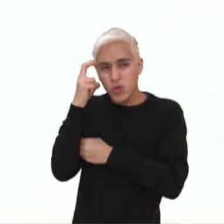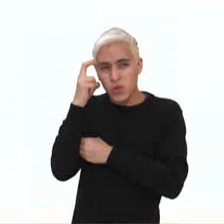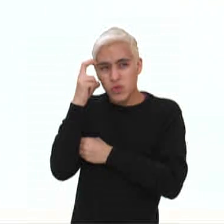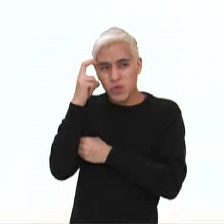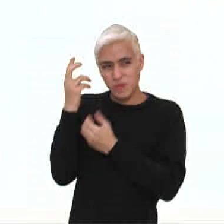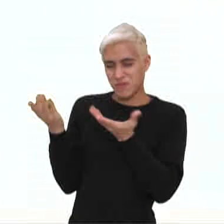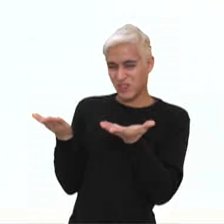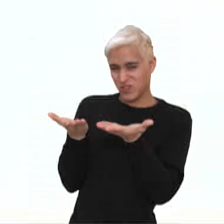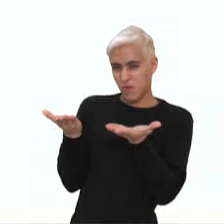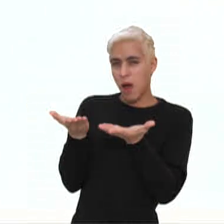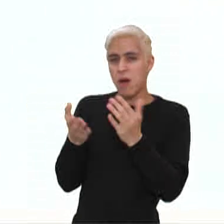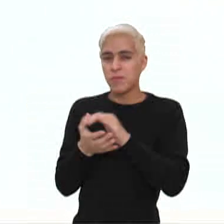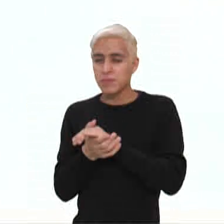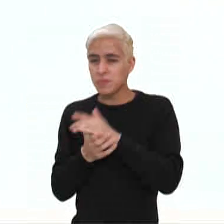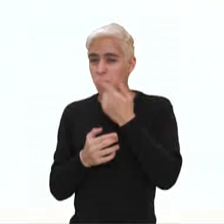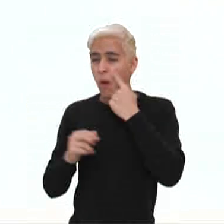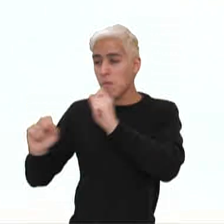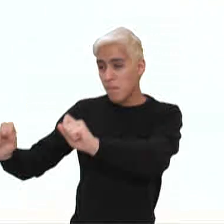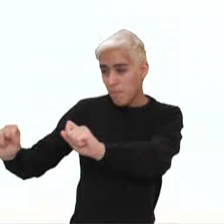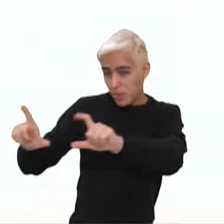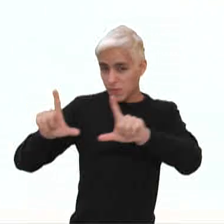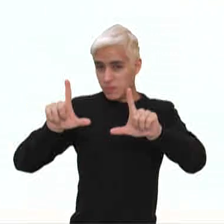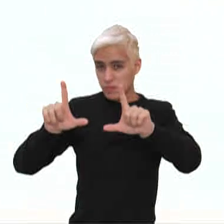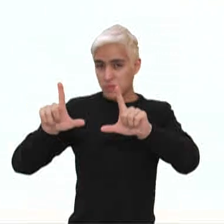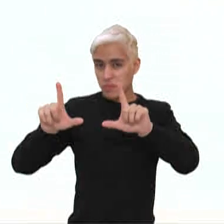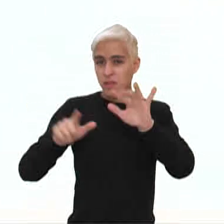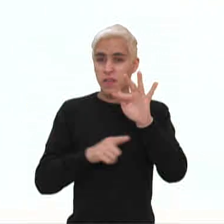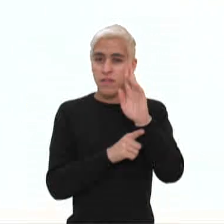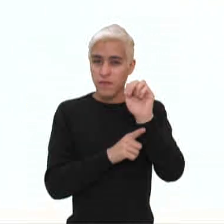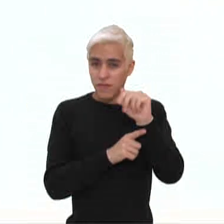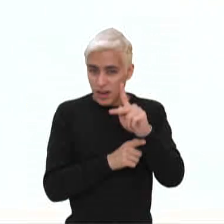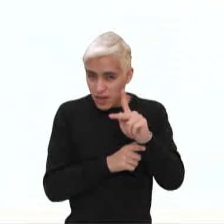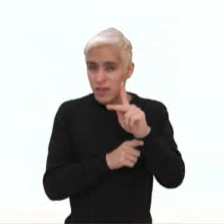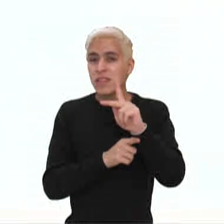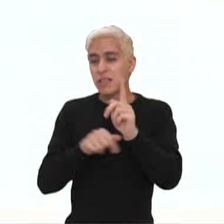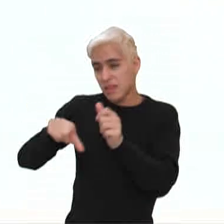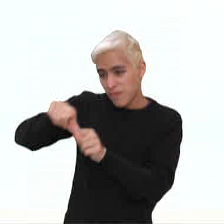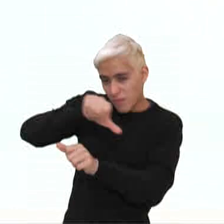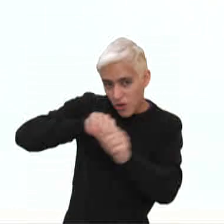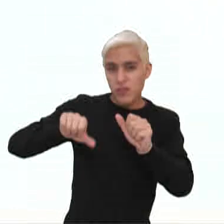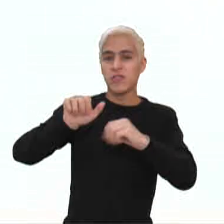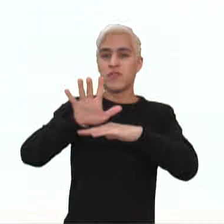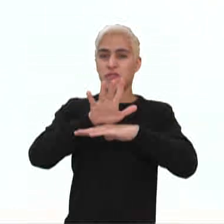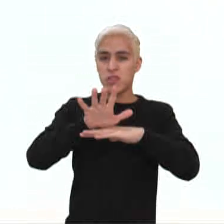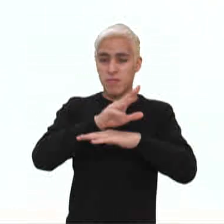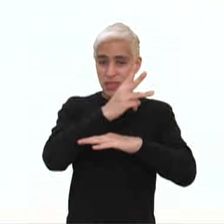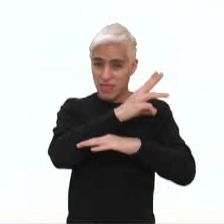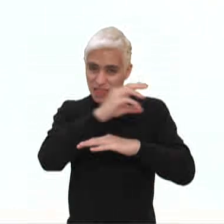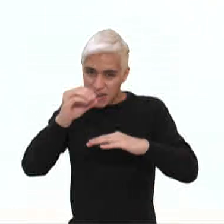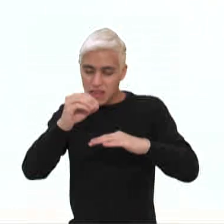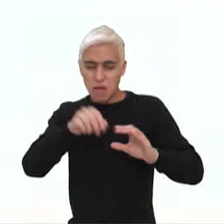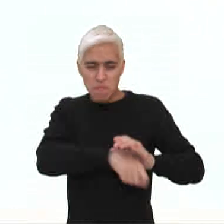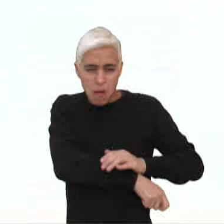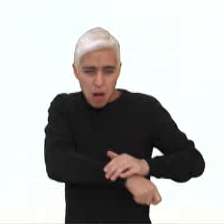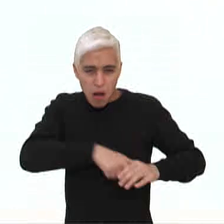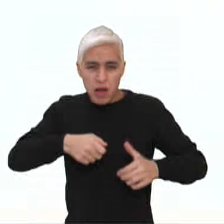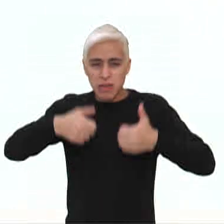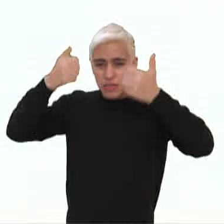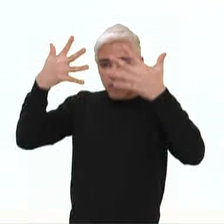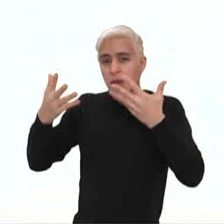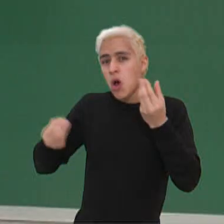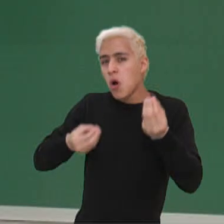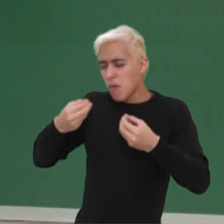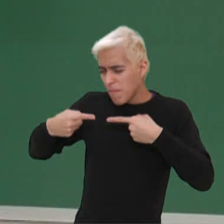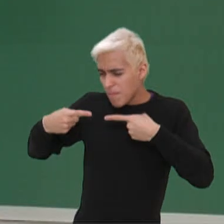pop. Aqui tem um quadrinho do Frank Miller, que depois virou o filme 300 de Esparta também, que narra a Batalha de